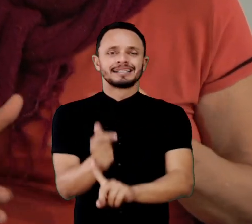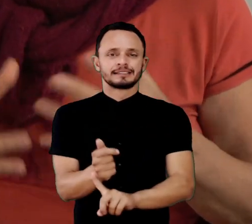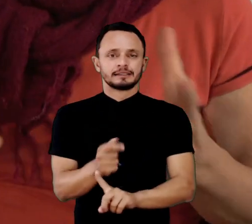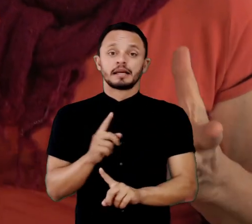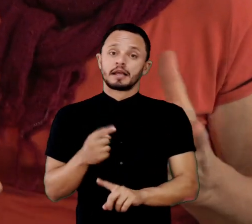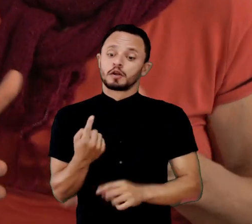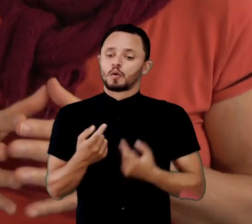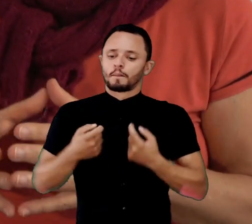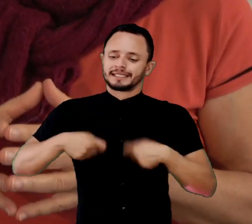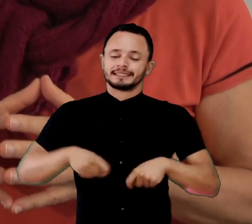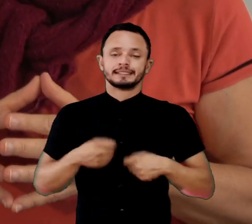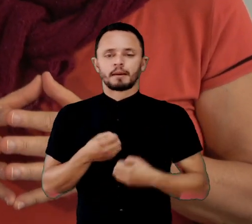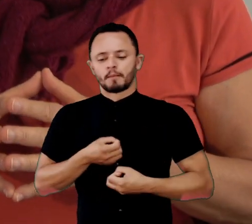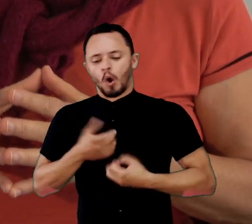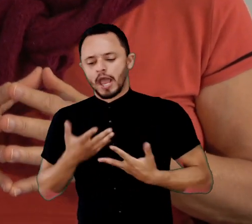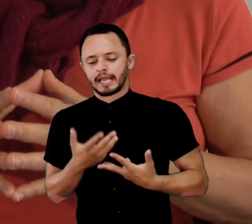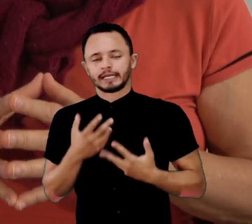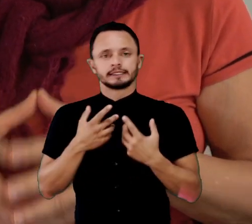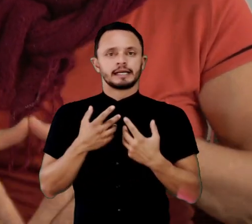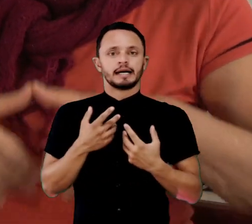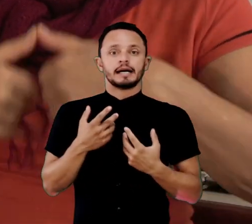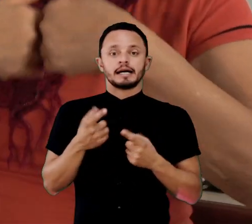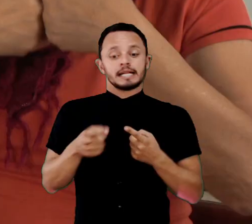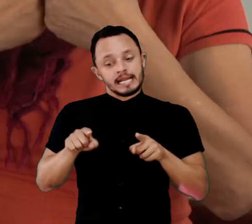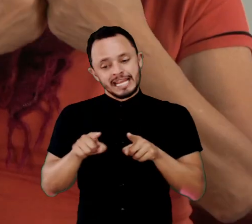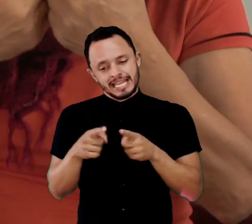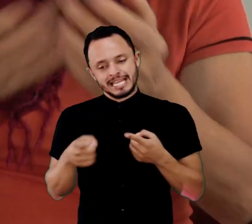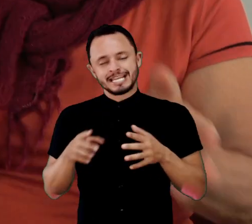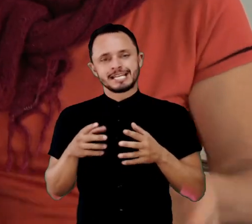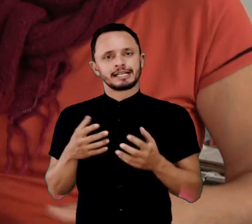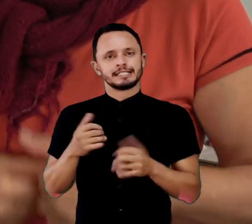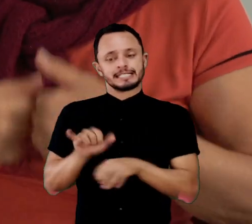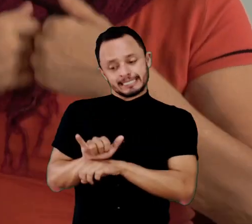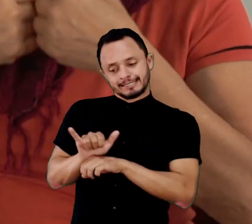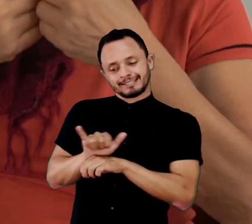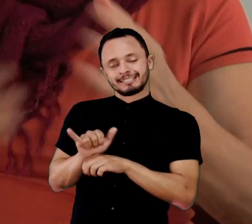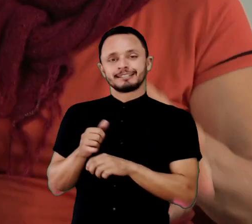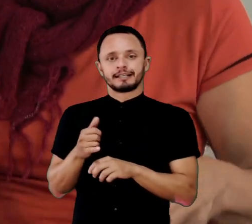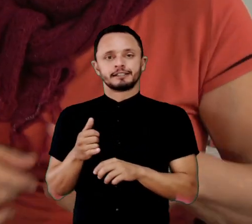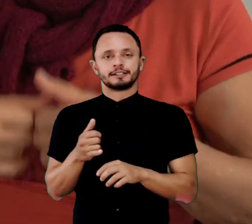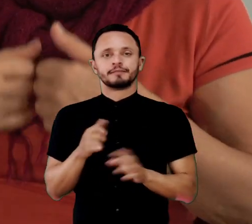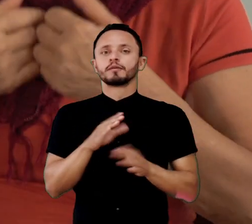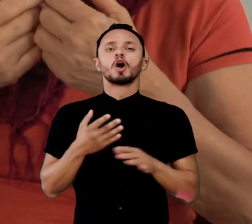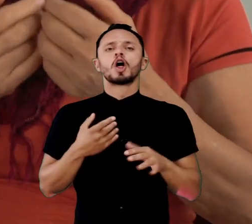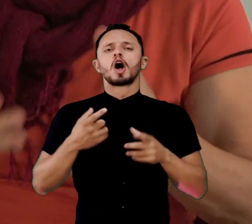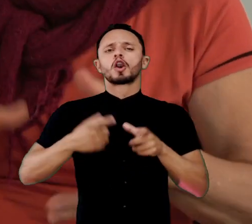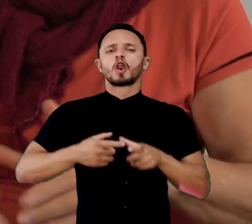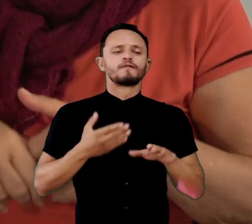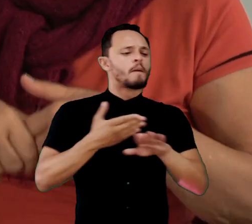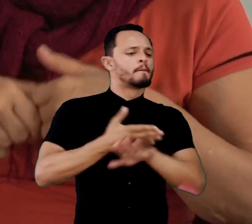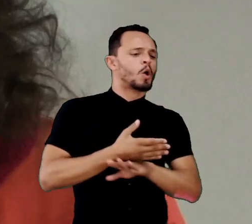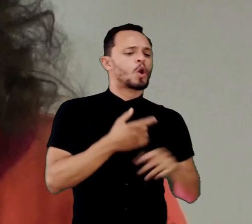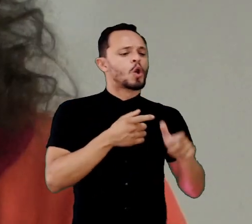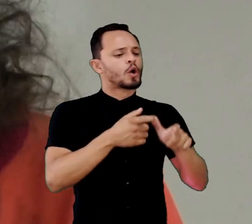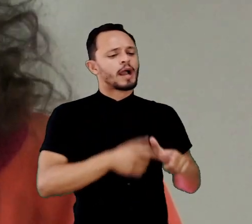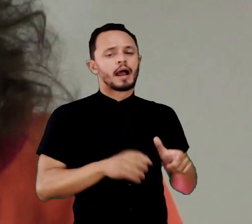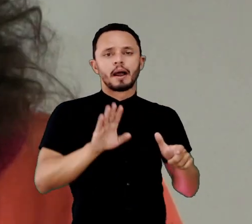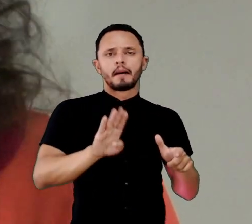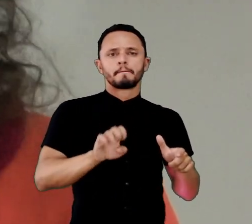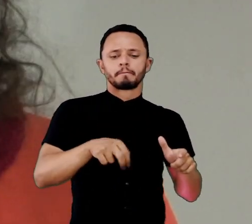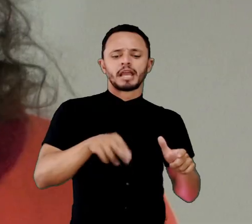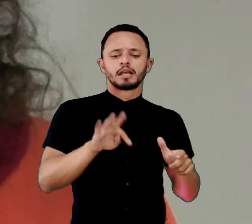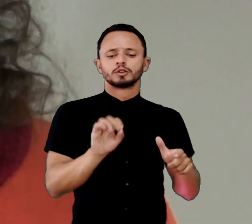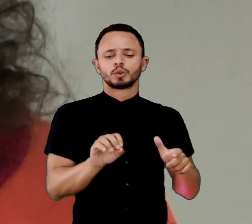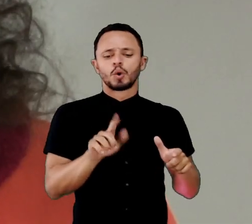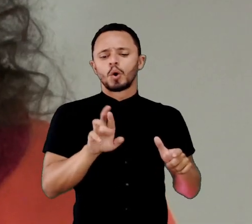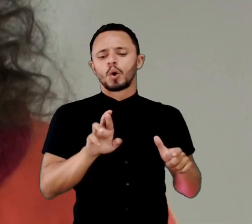lírica, artística, poética. E com Lama foi assim, então nós fomos para Mariana, fomos para Barra Longa, fomos para Bento Rodrigues, entramos